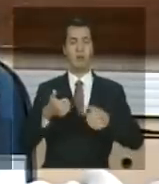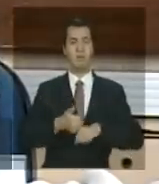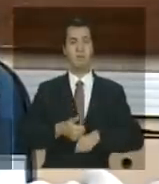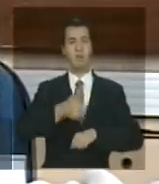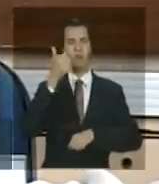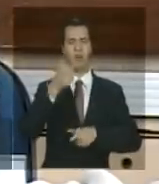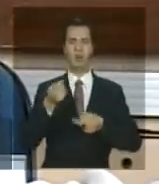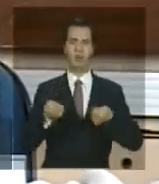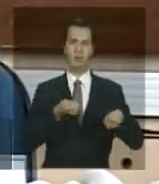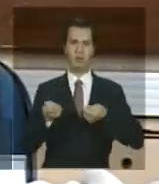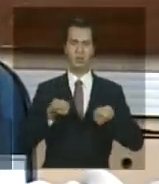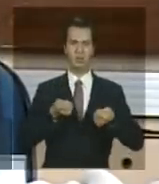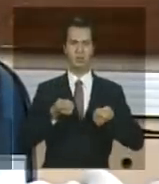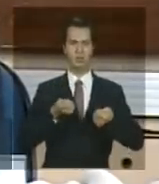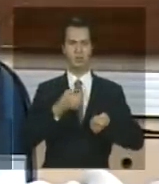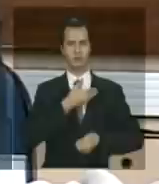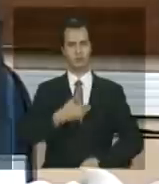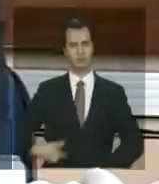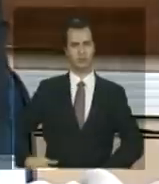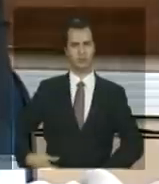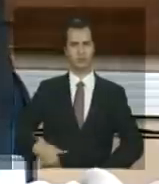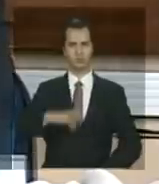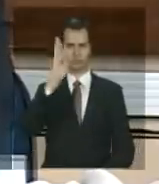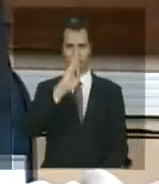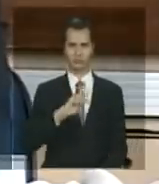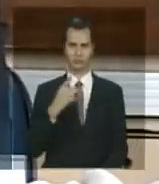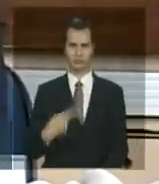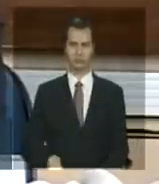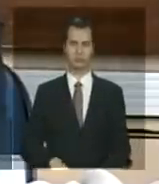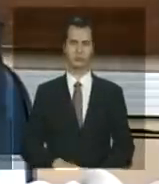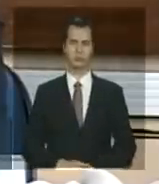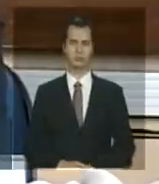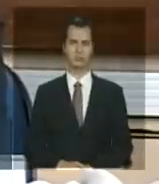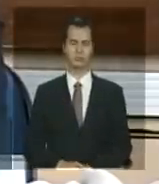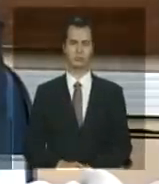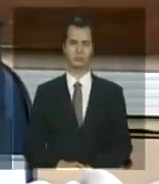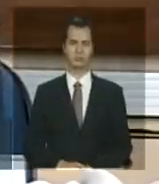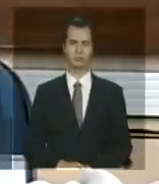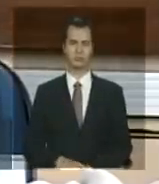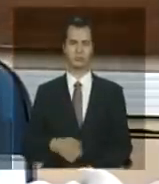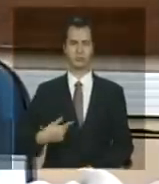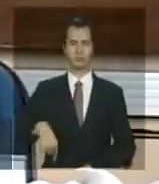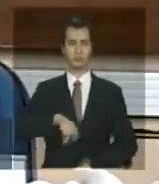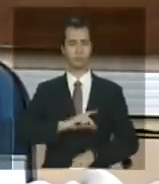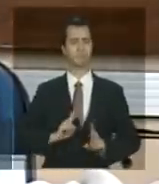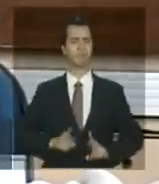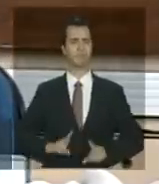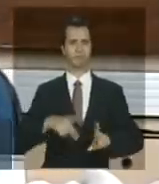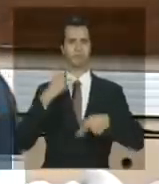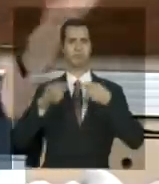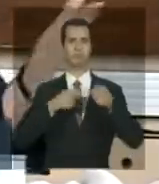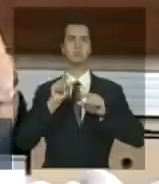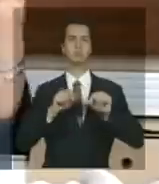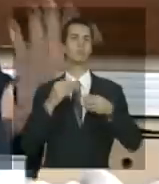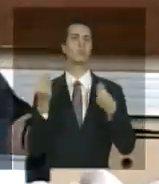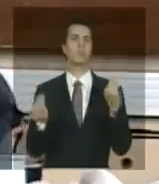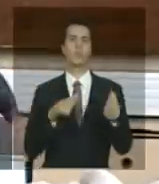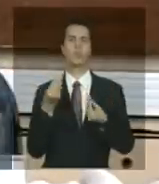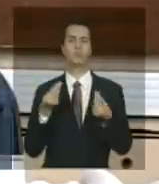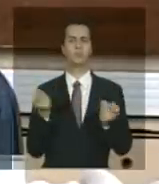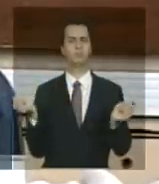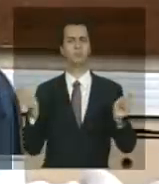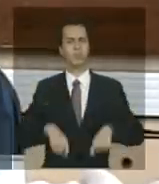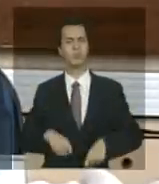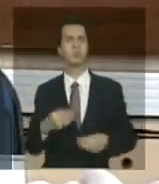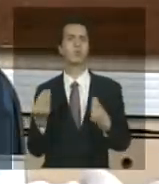gestão pública no Brasil. A gente costuma sempre dizer como é que seria possível, né, os exemplos